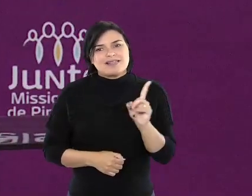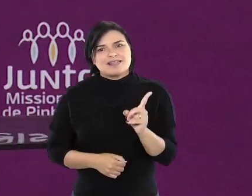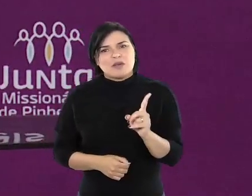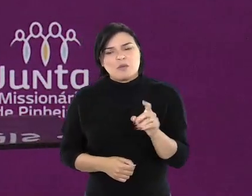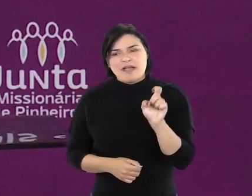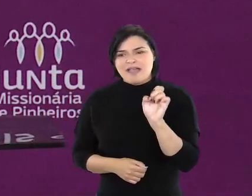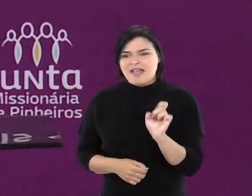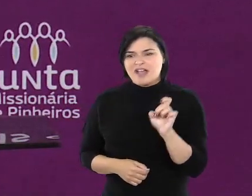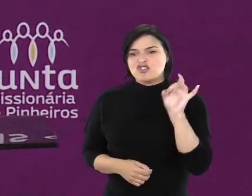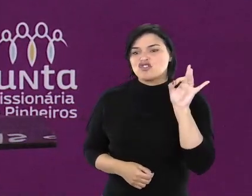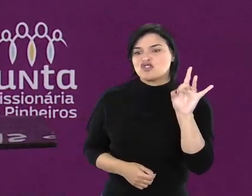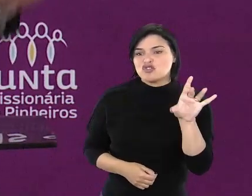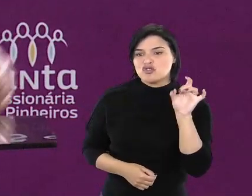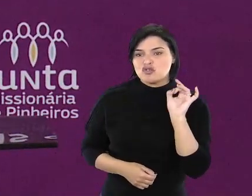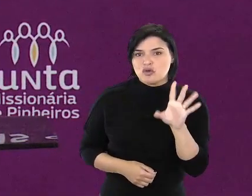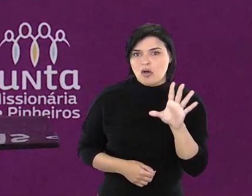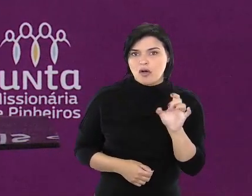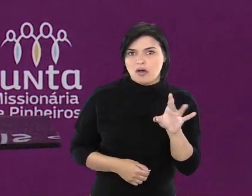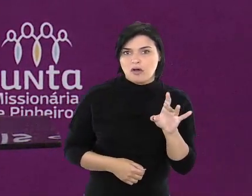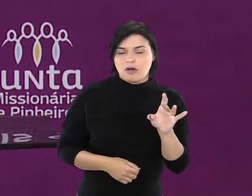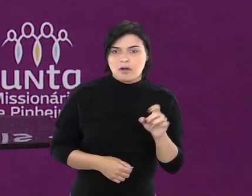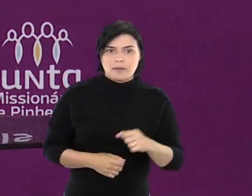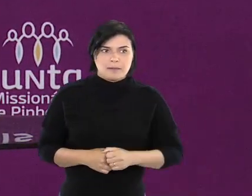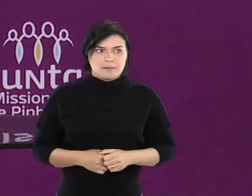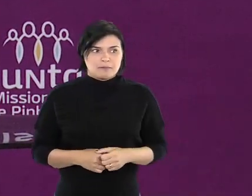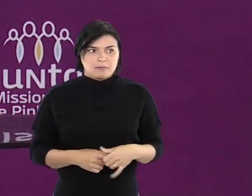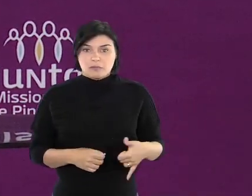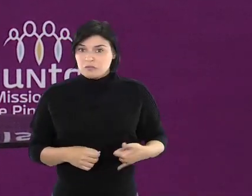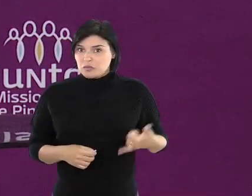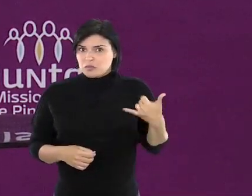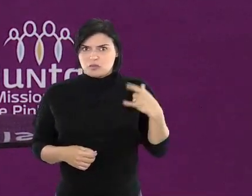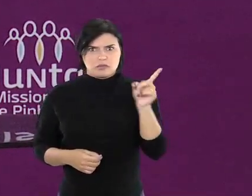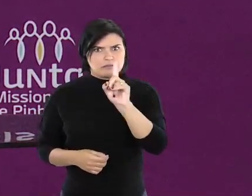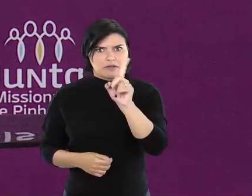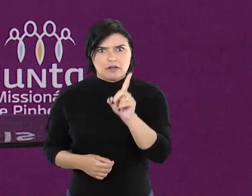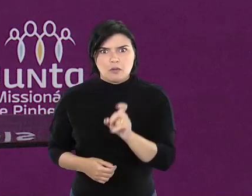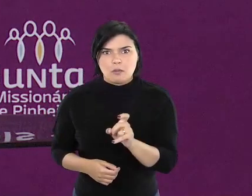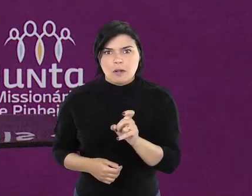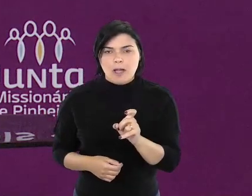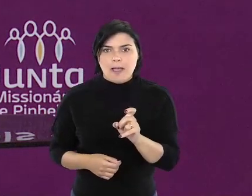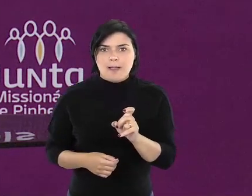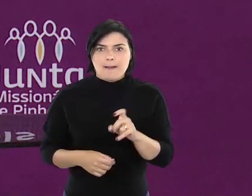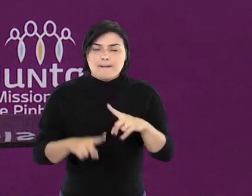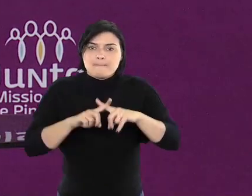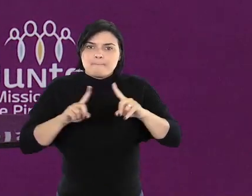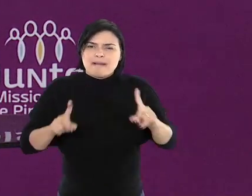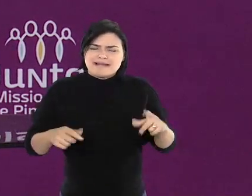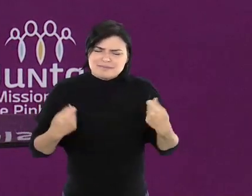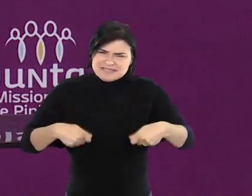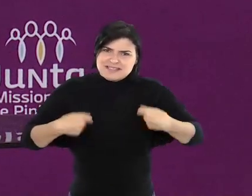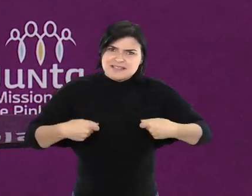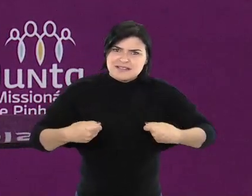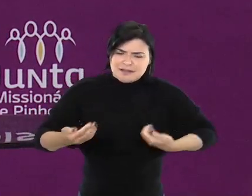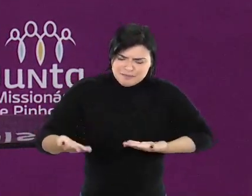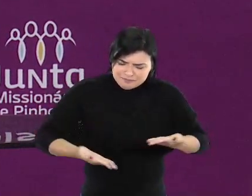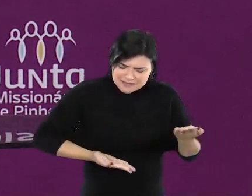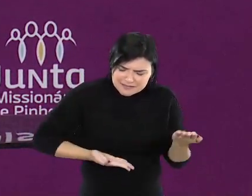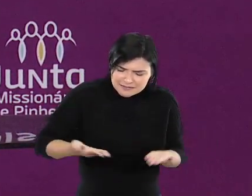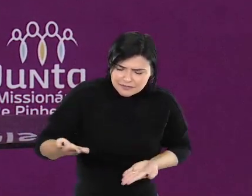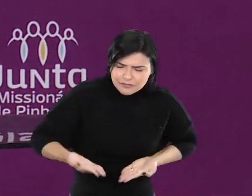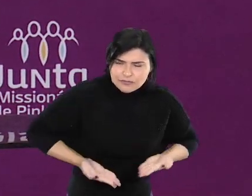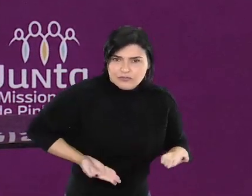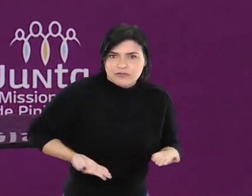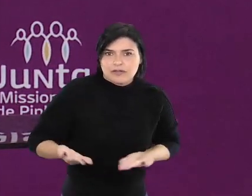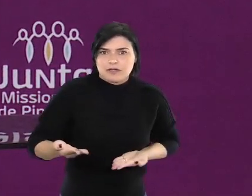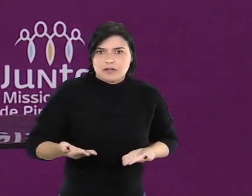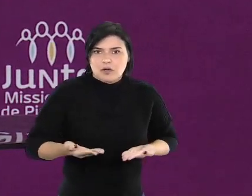servir a Deus servindo os irmãos porque o filho no nome ele não veio para ser servido